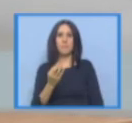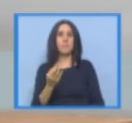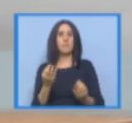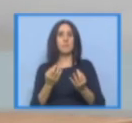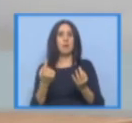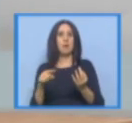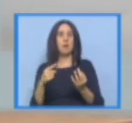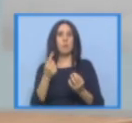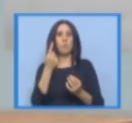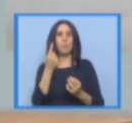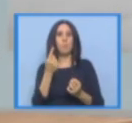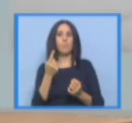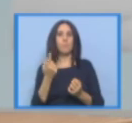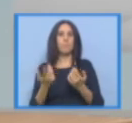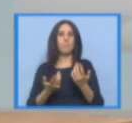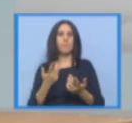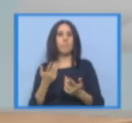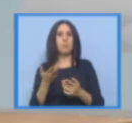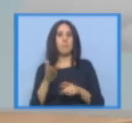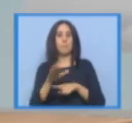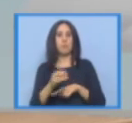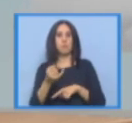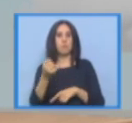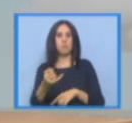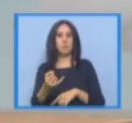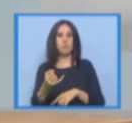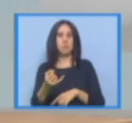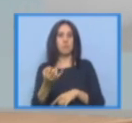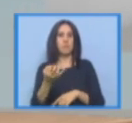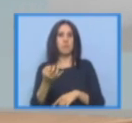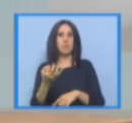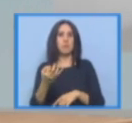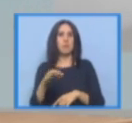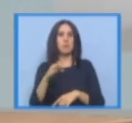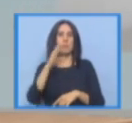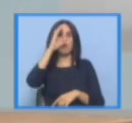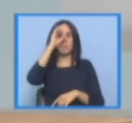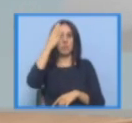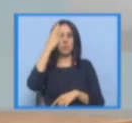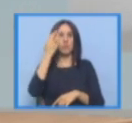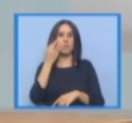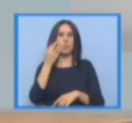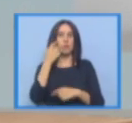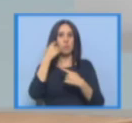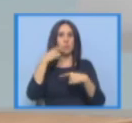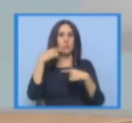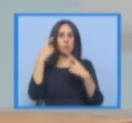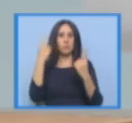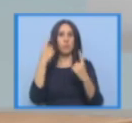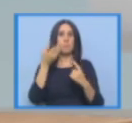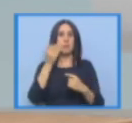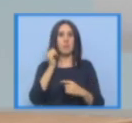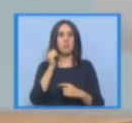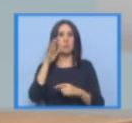há um próximo passo a dar que o Primeiro-Ministro anunciou no encerramento do Congresso do PS,